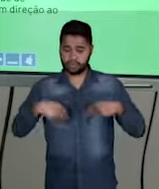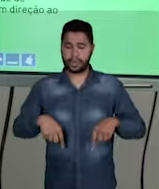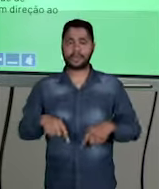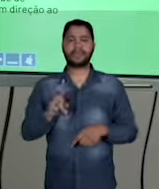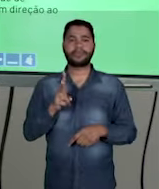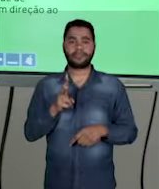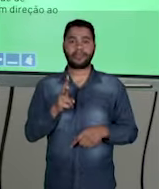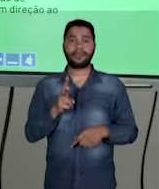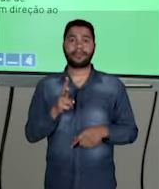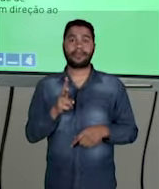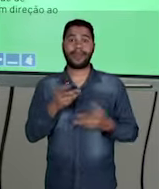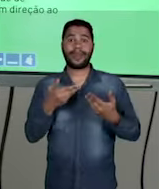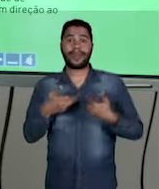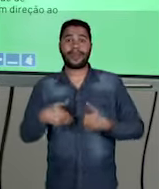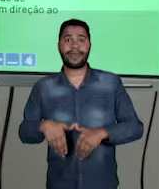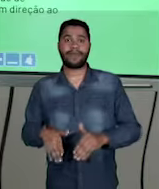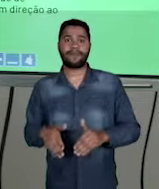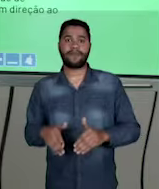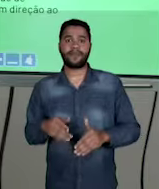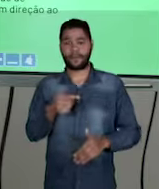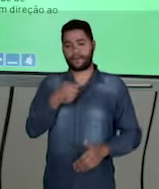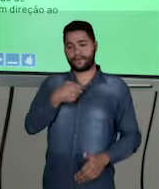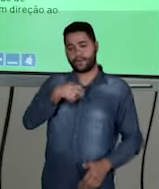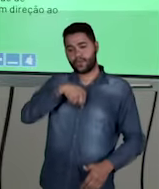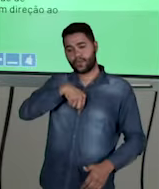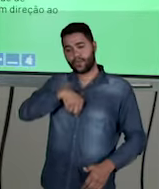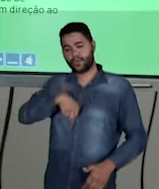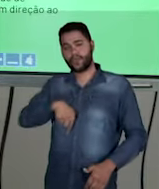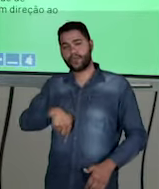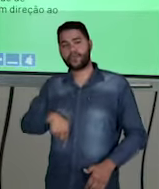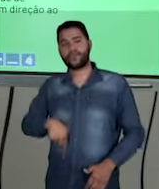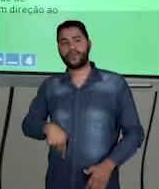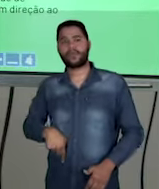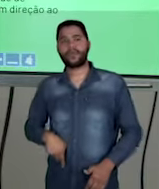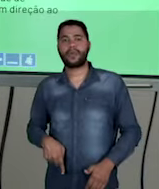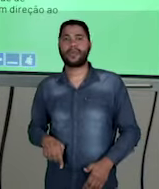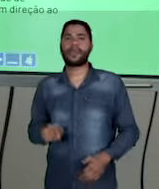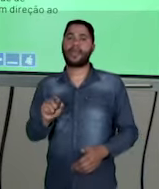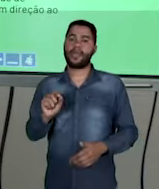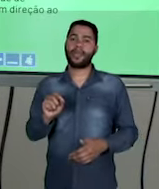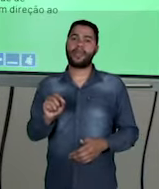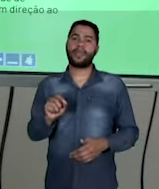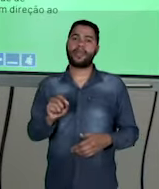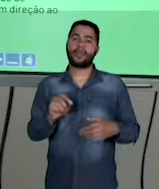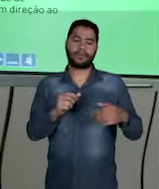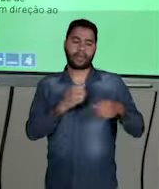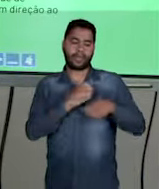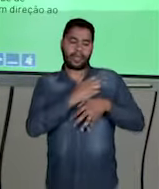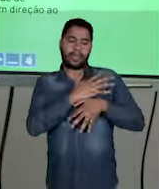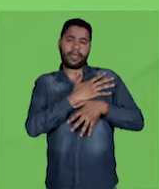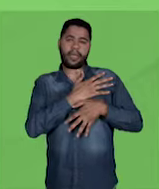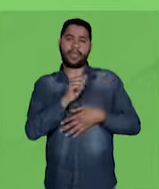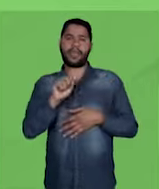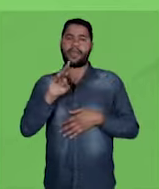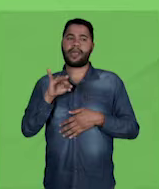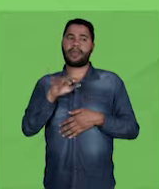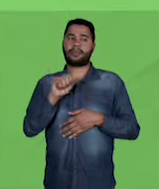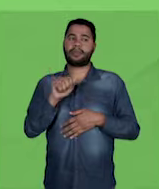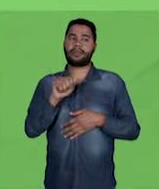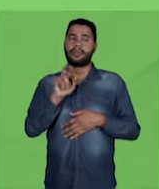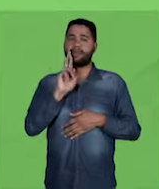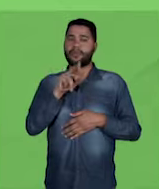vai levar, então todo vaso que sai do coração é uma artéria. Então a resposta correta é a